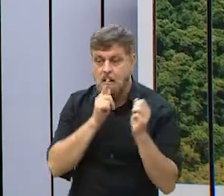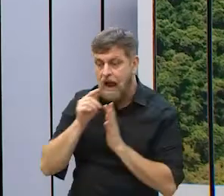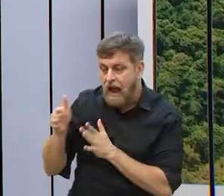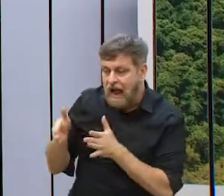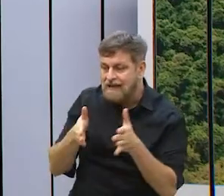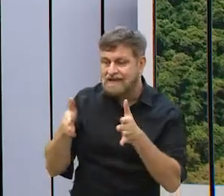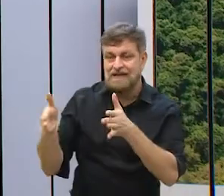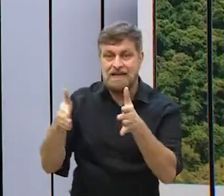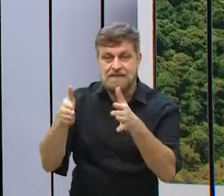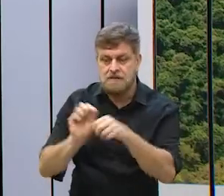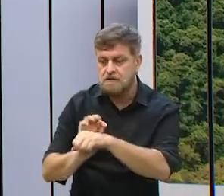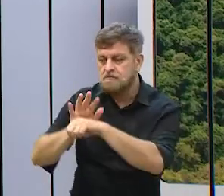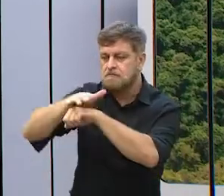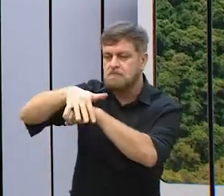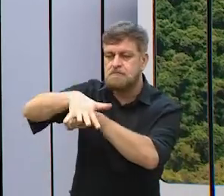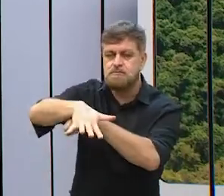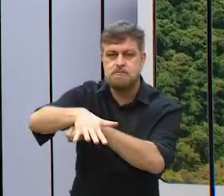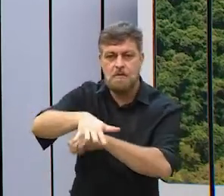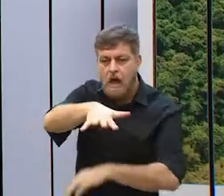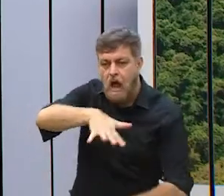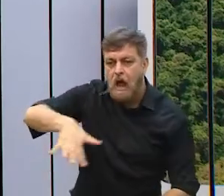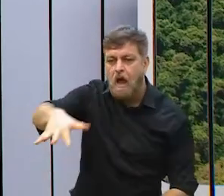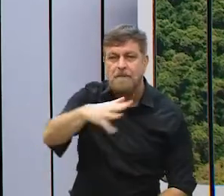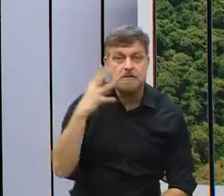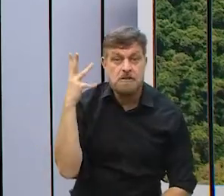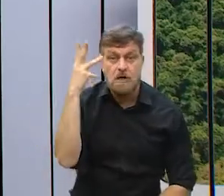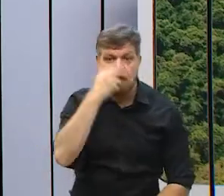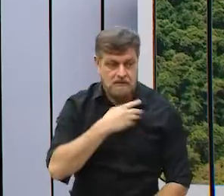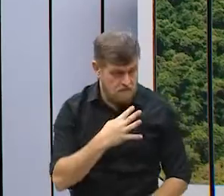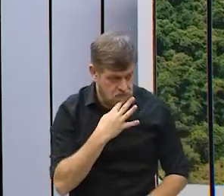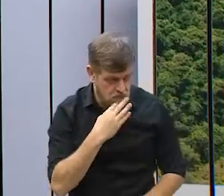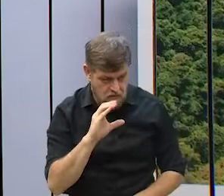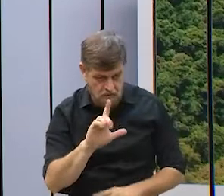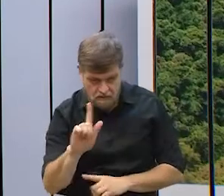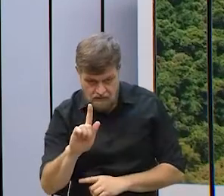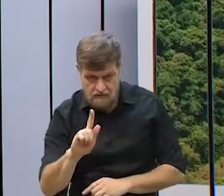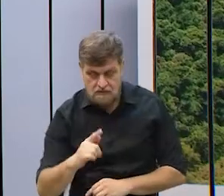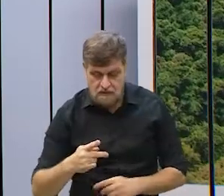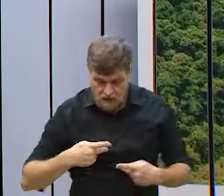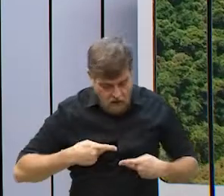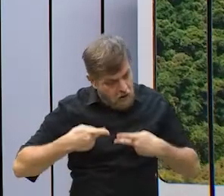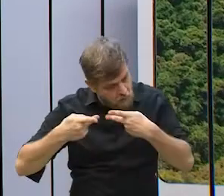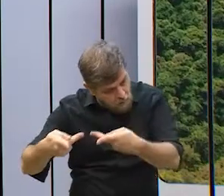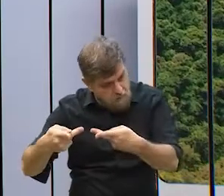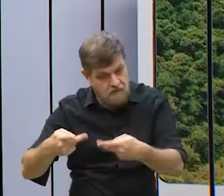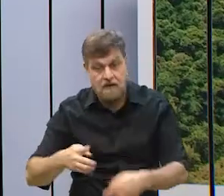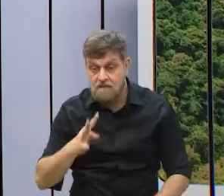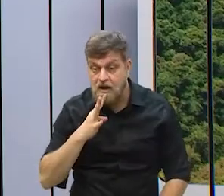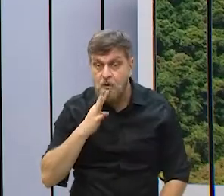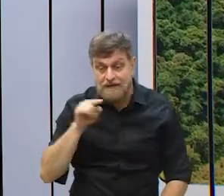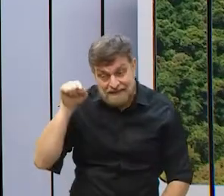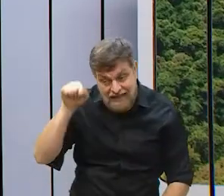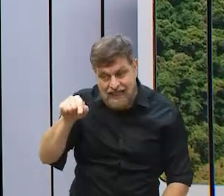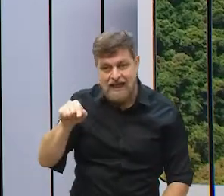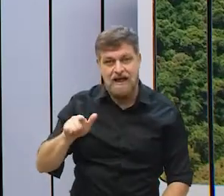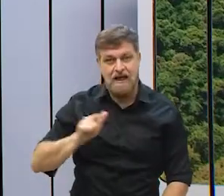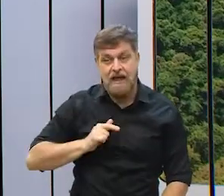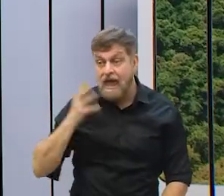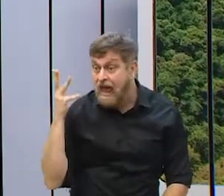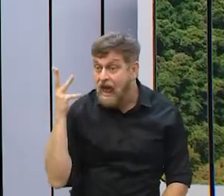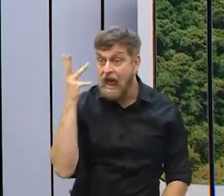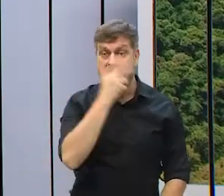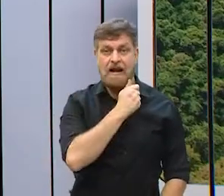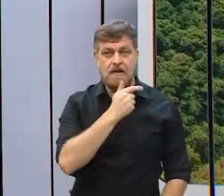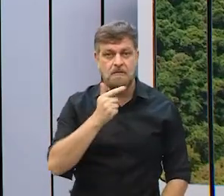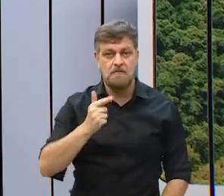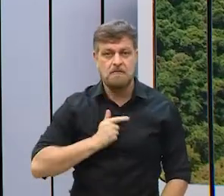uma região linda. Quem não conhece ainda o Campo Grande, eu chamo o Igor, chamo o Cecílio, vamos lá, vamos para vocês conhecerem a região do Campo